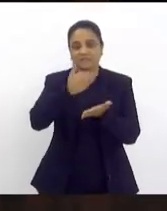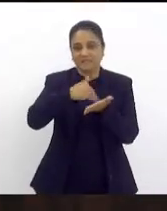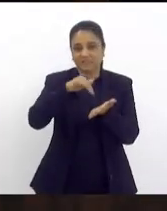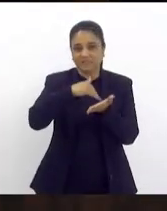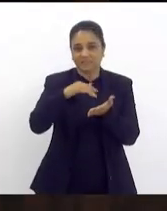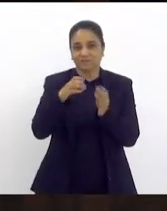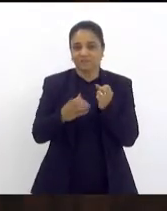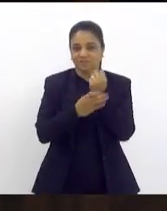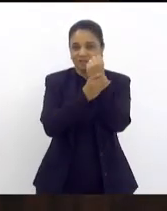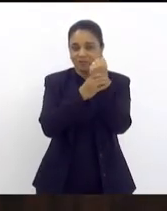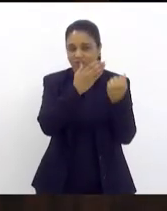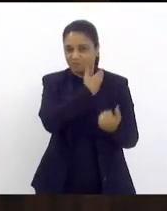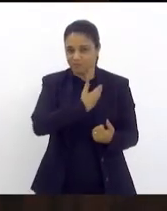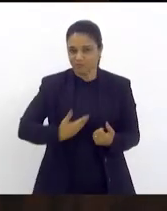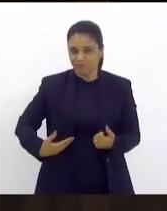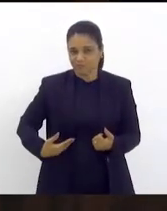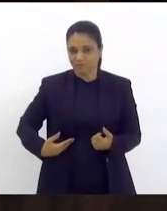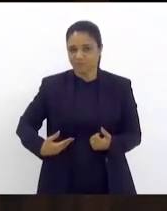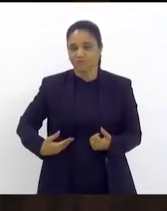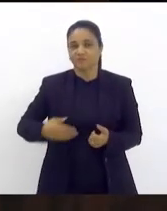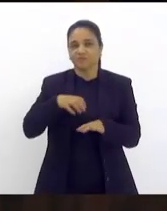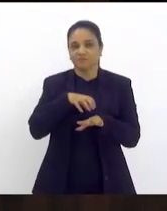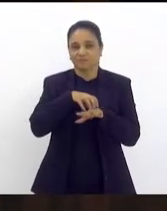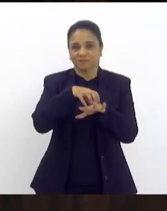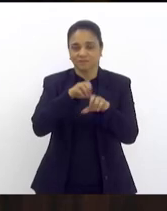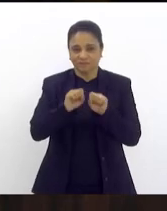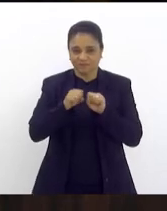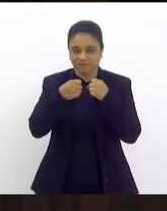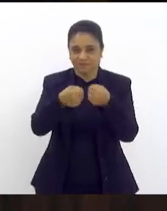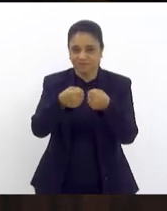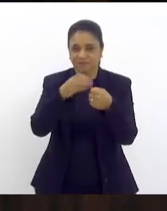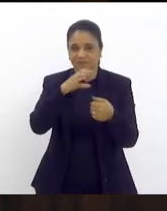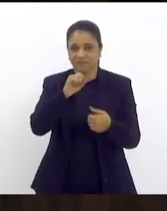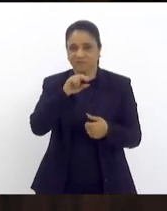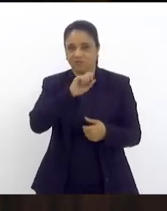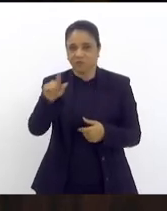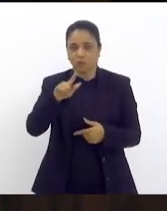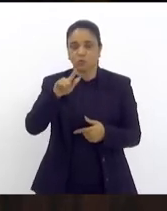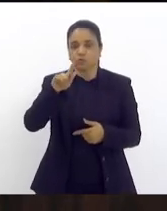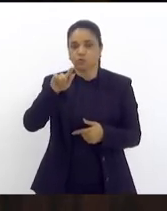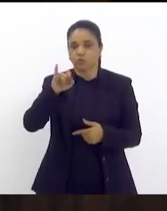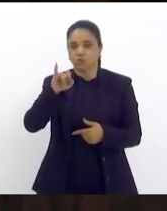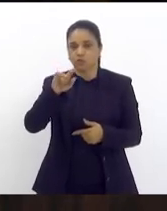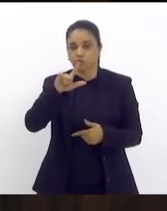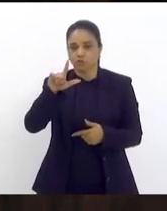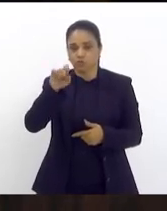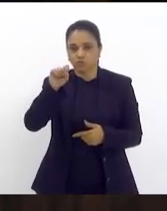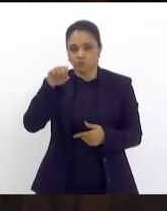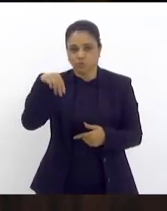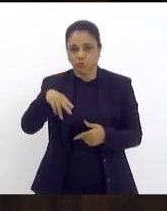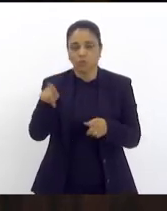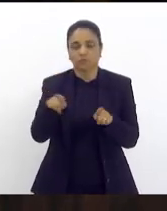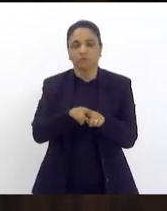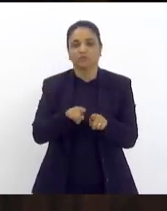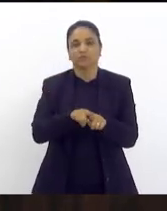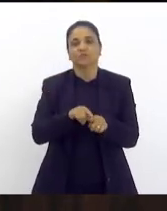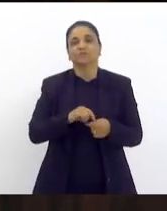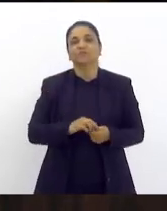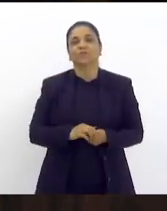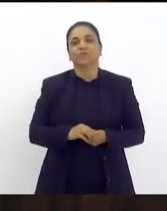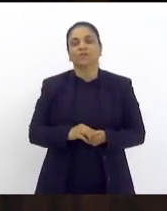Secretário de Segurança Pública e Trânsito e Defesa Civil de Itaguaí, Gilson Stucci de Oliveira.